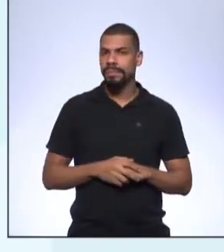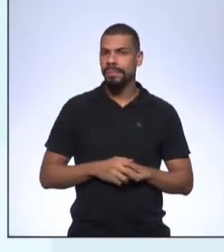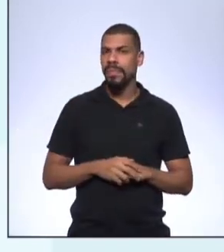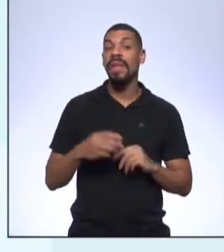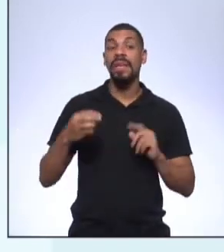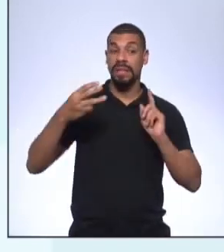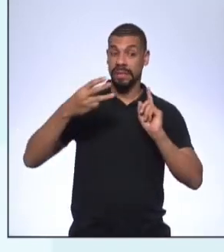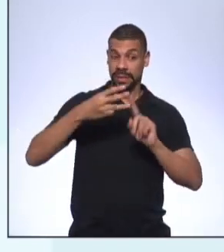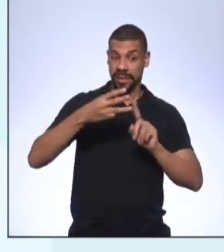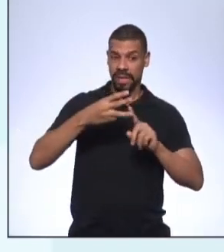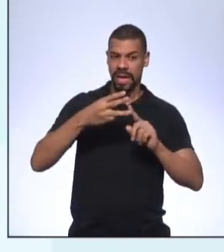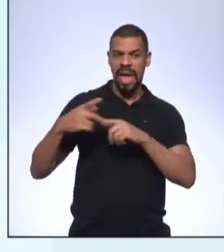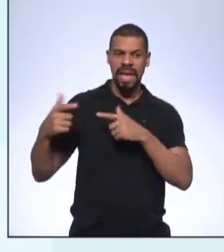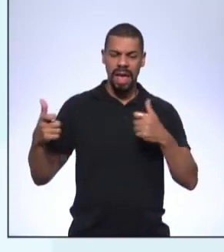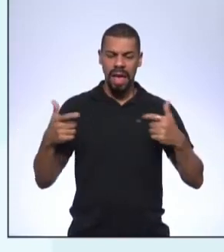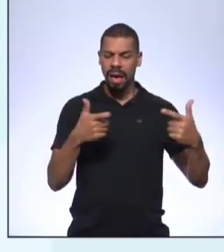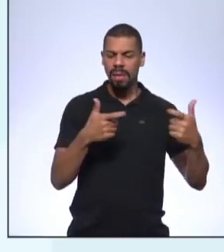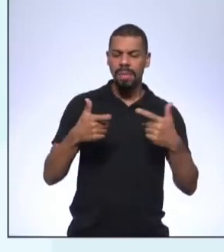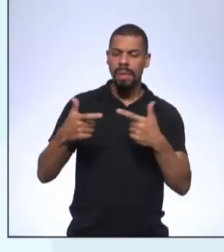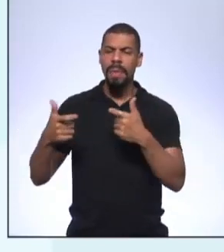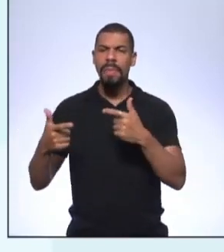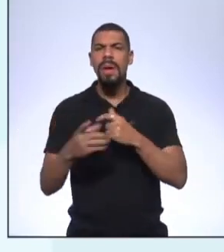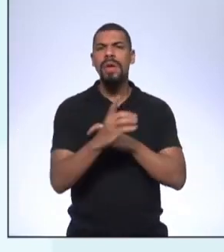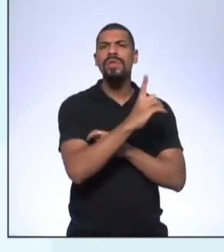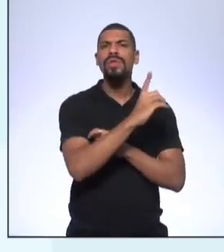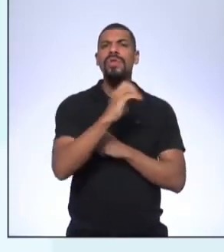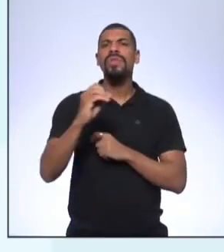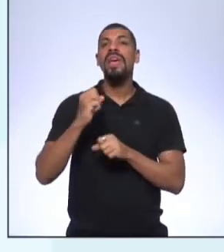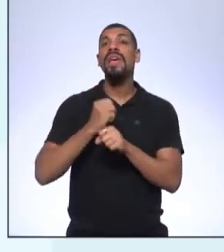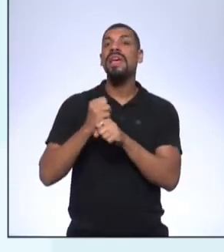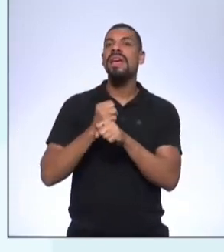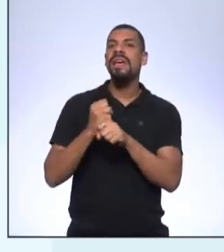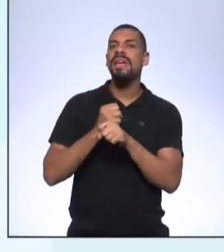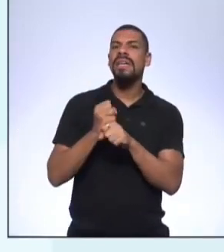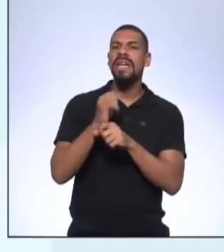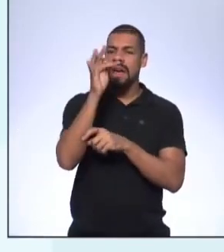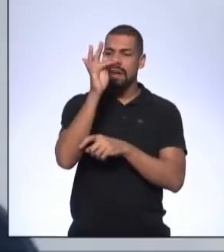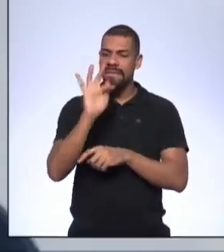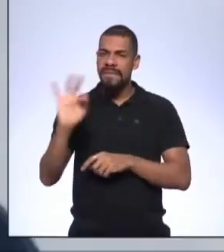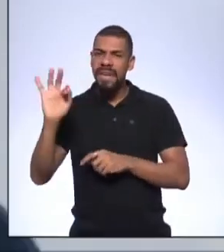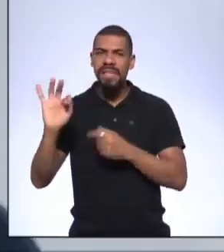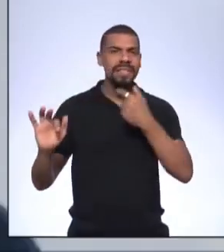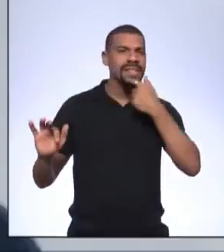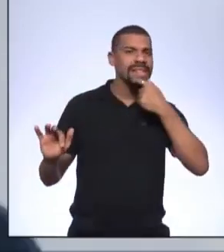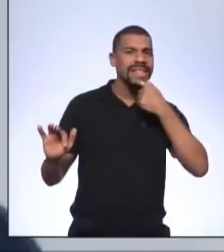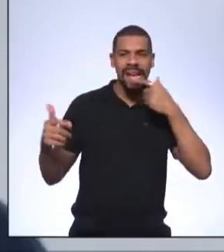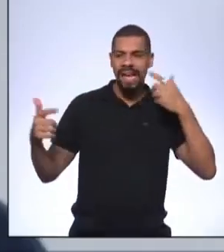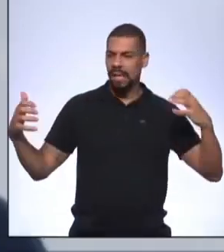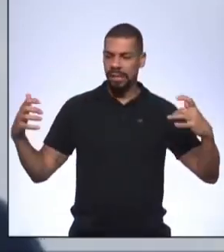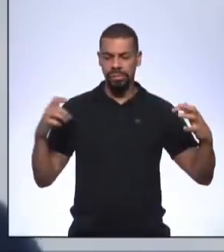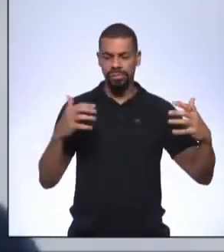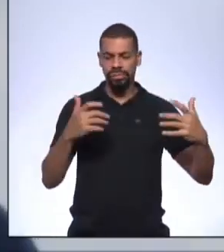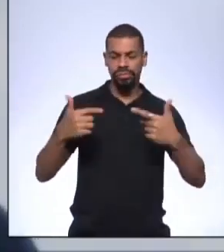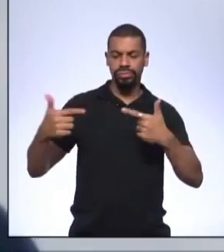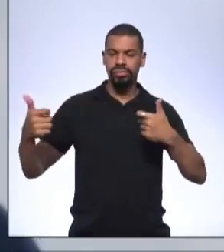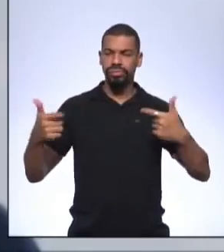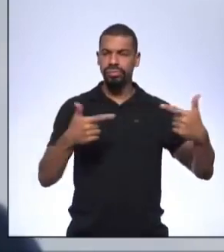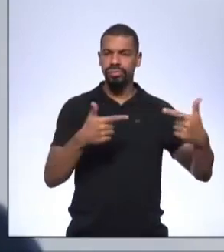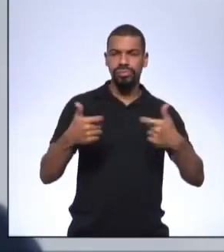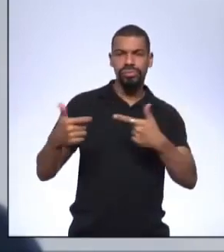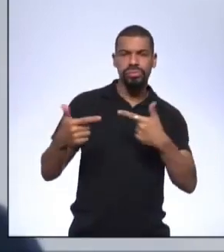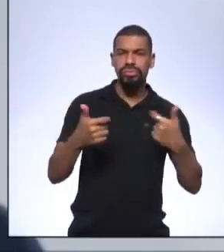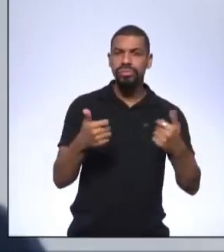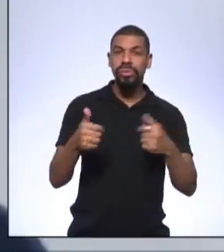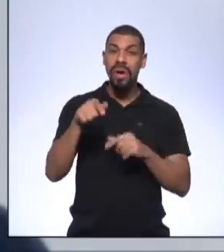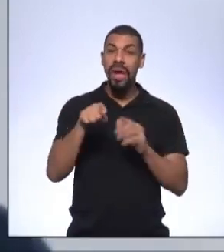vocês vão entrar na questão da Guerra dos 100 Anos, né? Que foi uma guerra entre França e Inglaterra, tá? Vocês, ao fazer